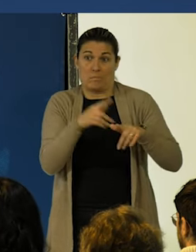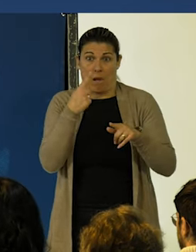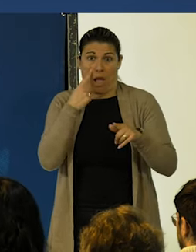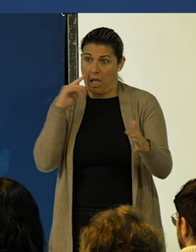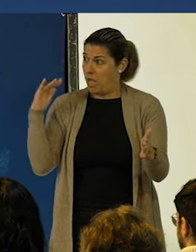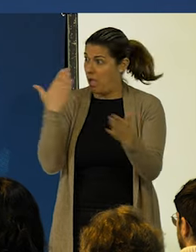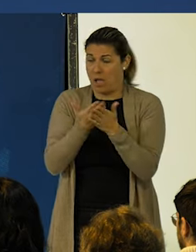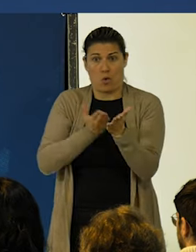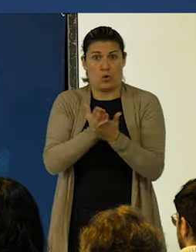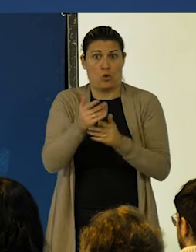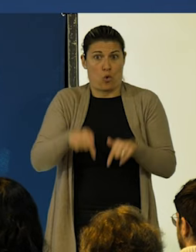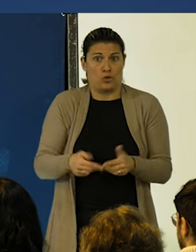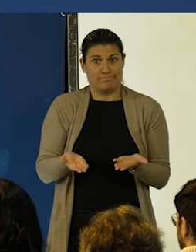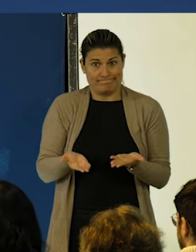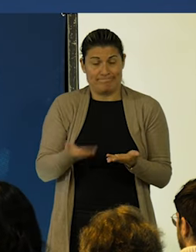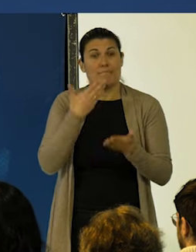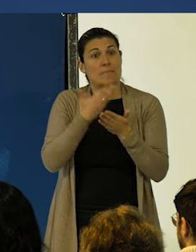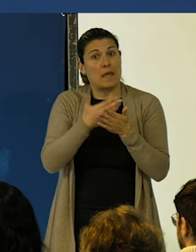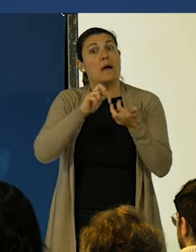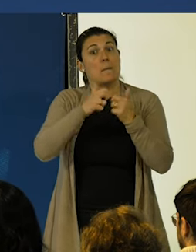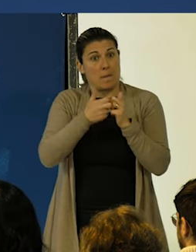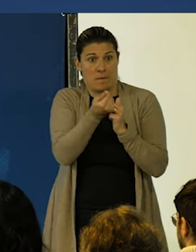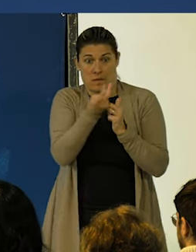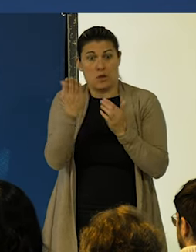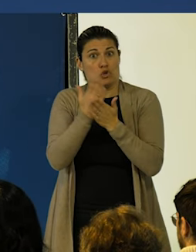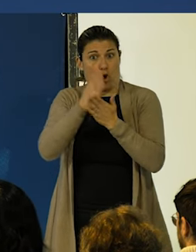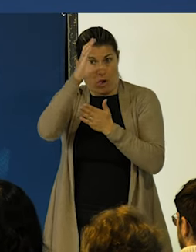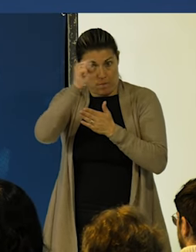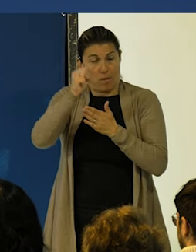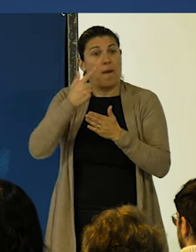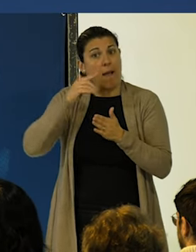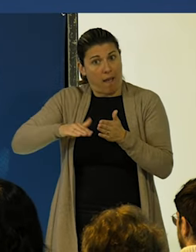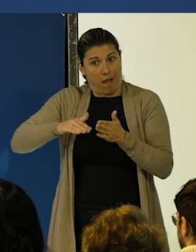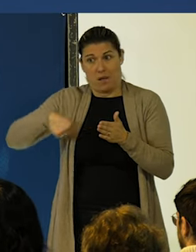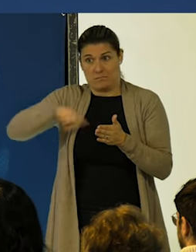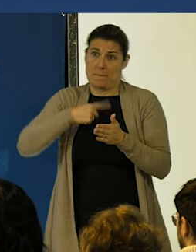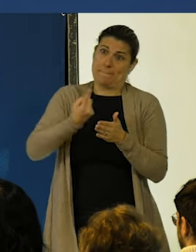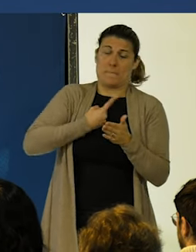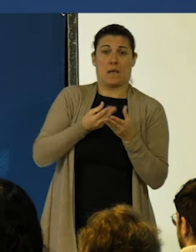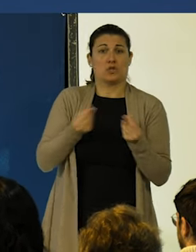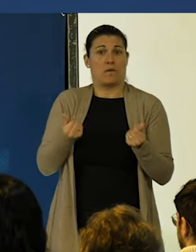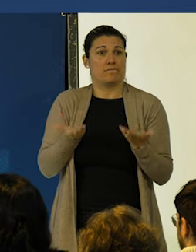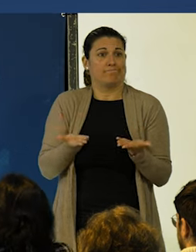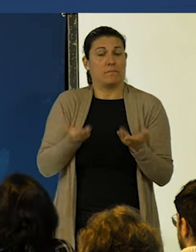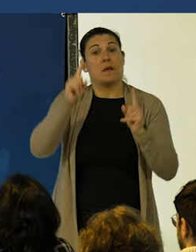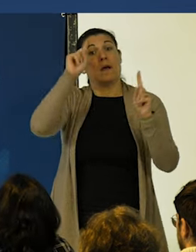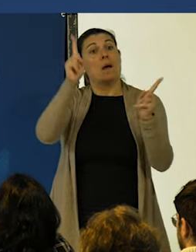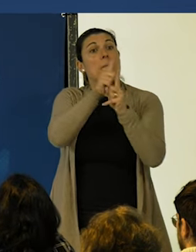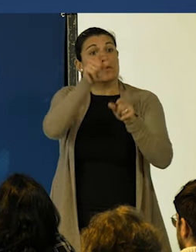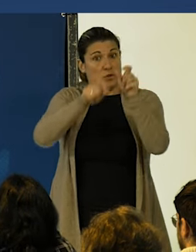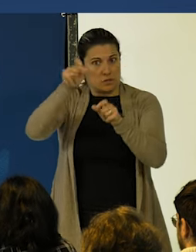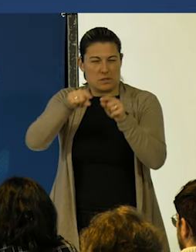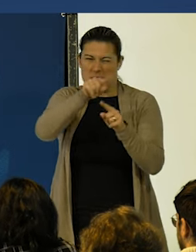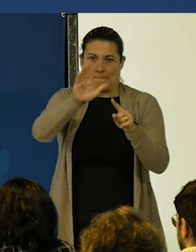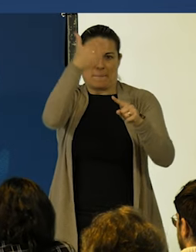até hoje e que criou parte dos problemas da escola pública que hoje temos que resolver. Os professores foram os